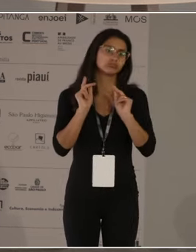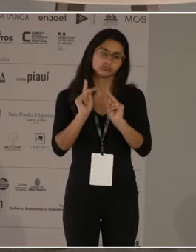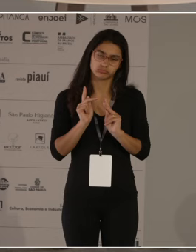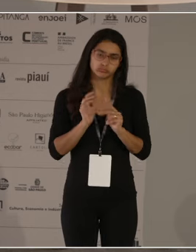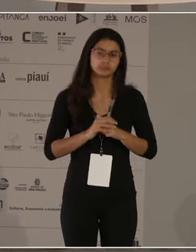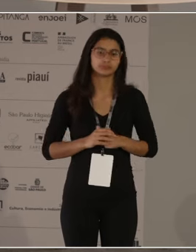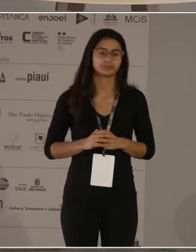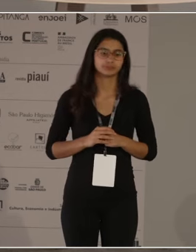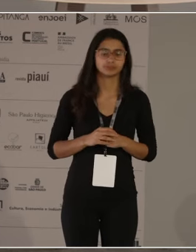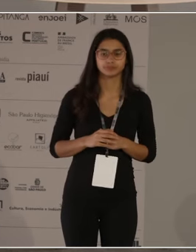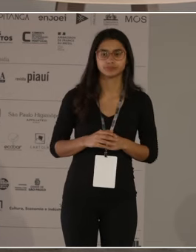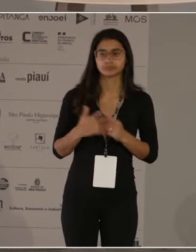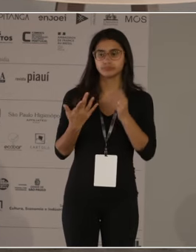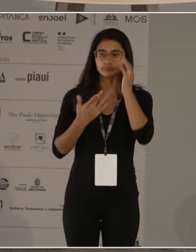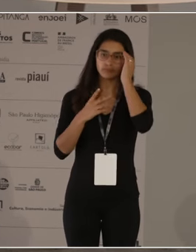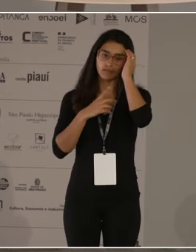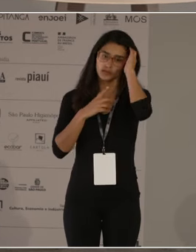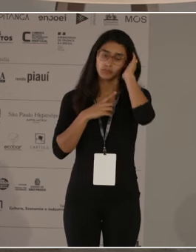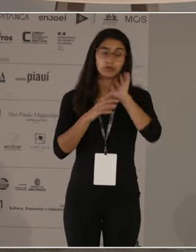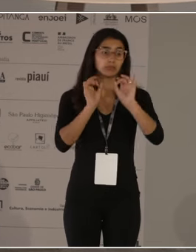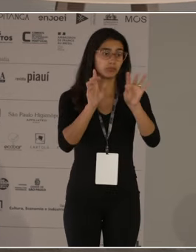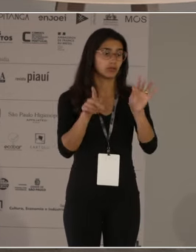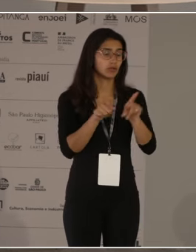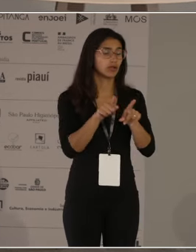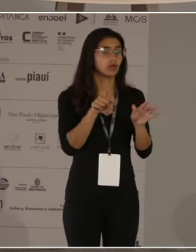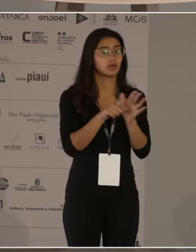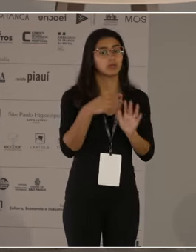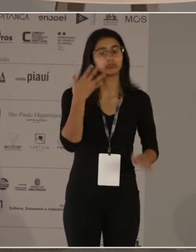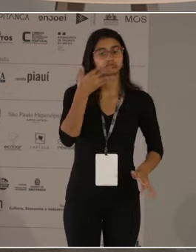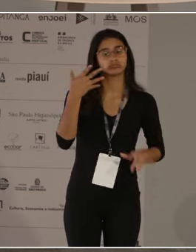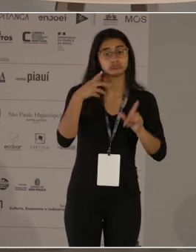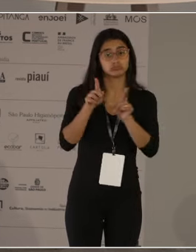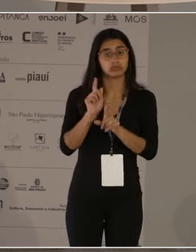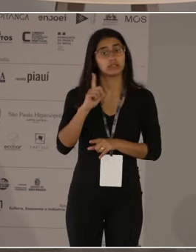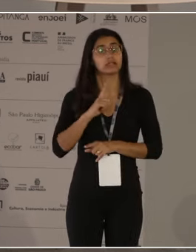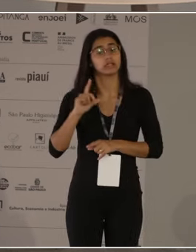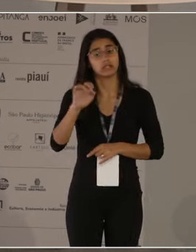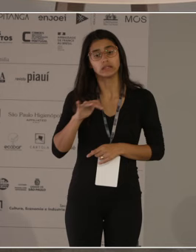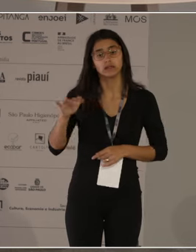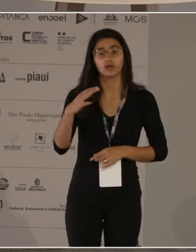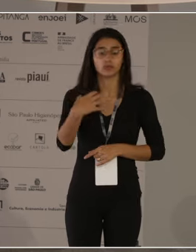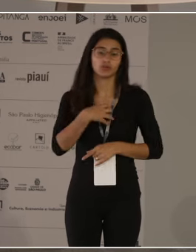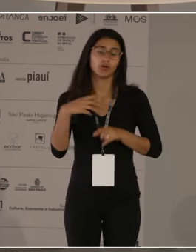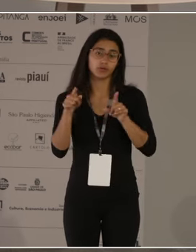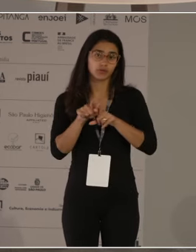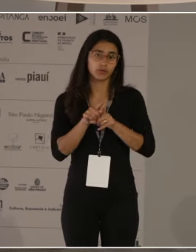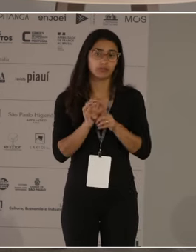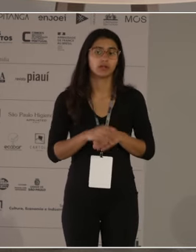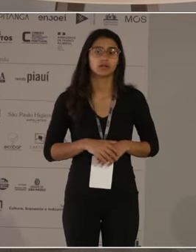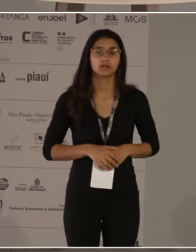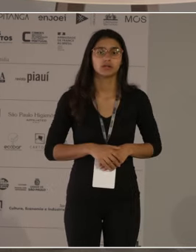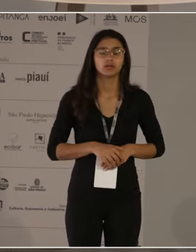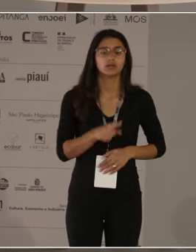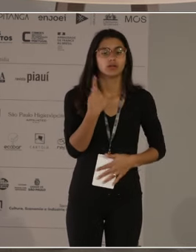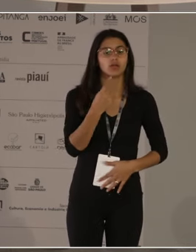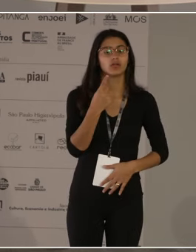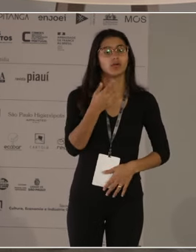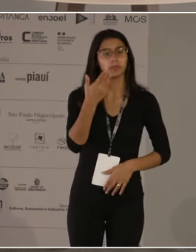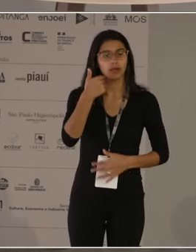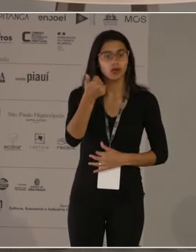Enfim, muito embora seja especialmente tocado por essa narrativa de que tem esse lado, de alguma maneira, né? Assim, então, vamos empoderar